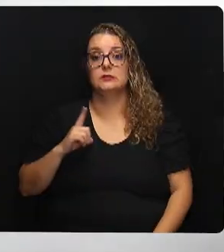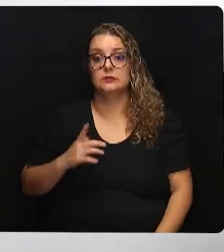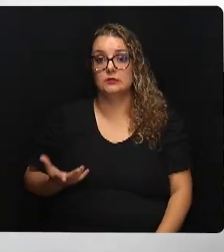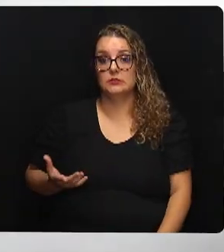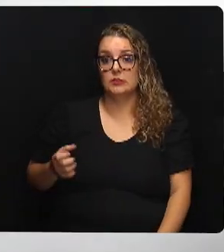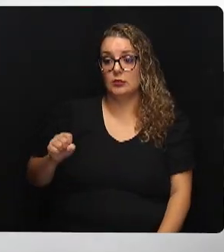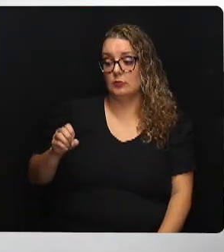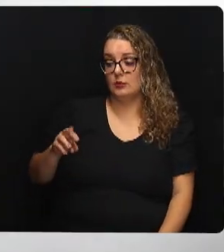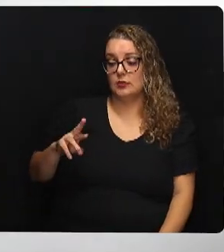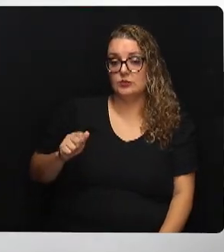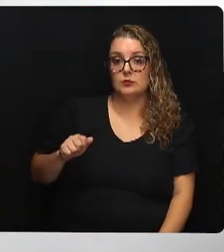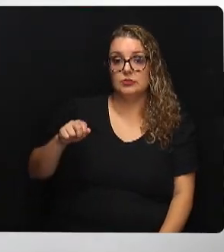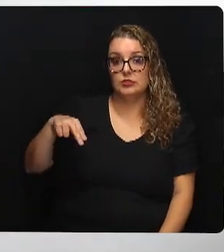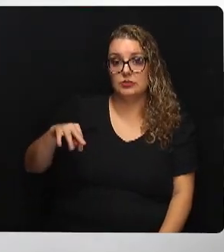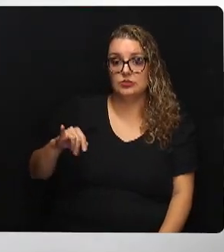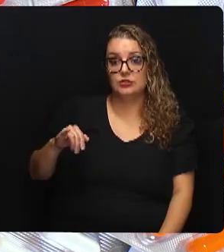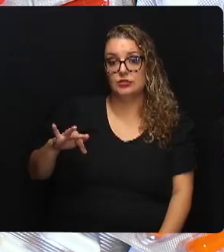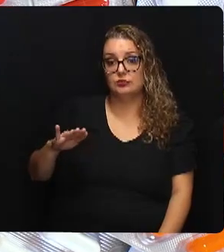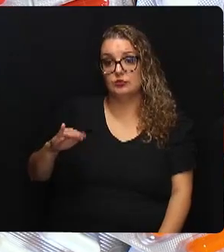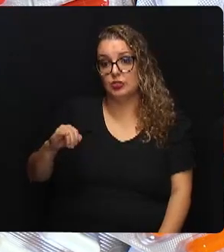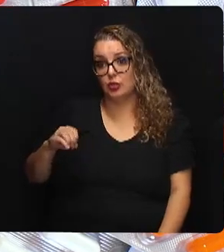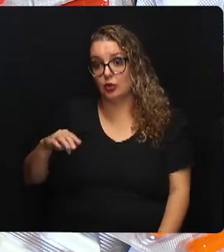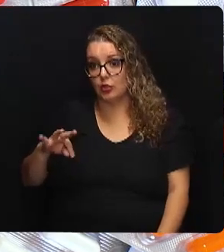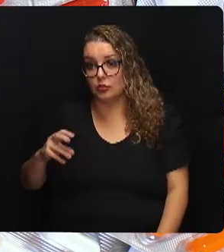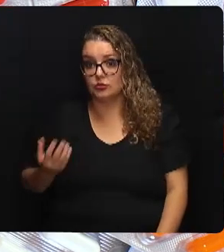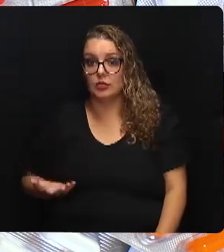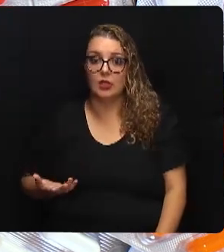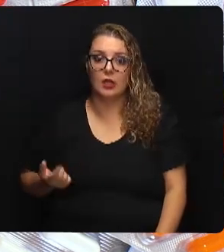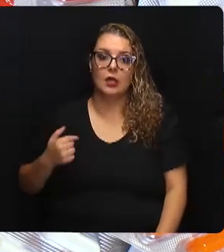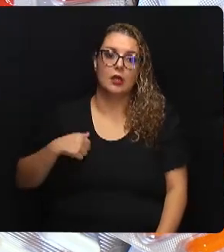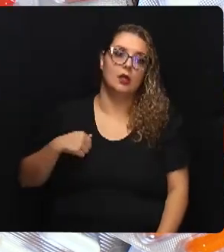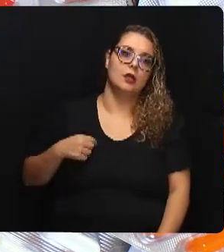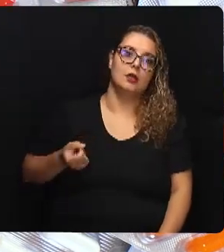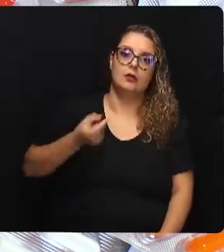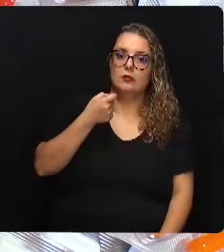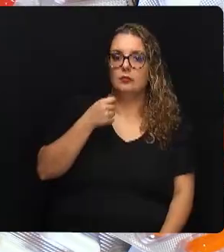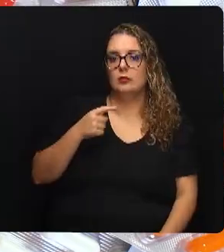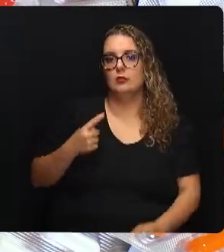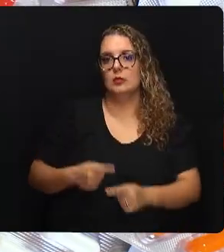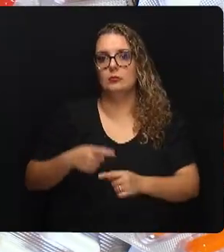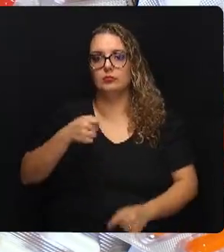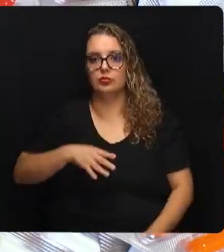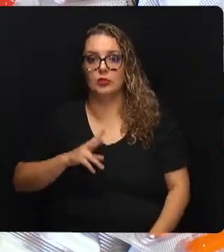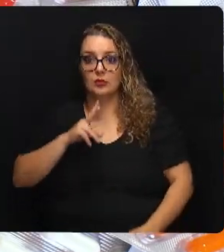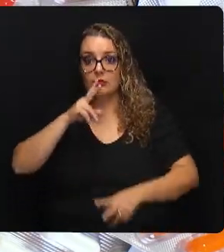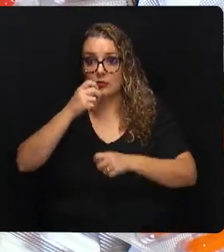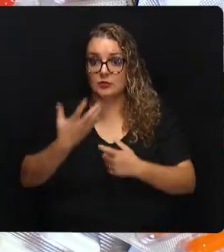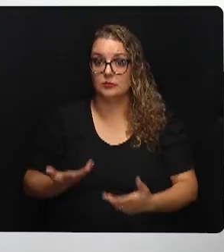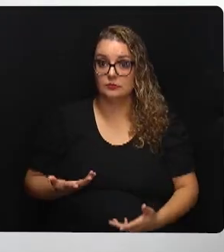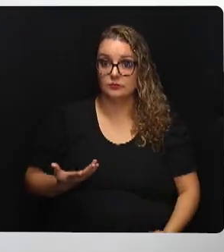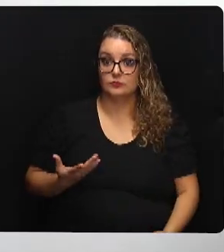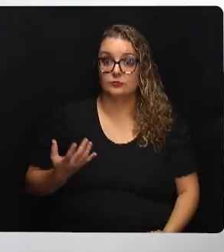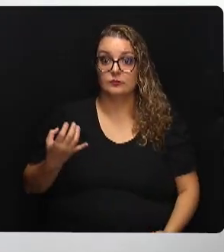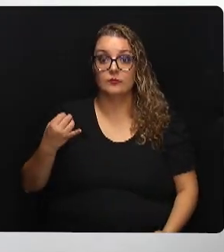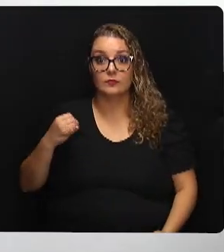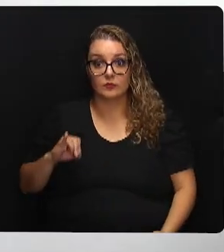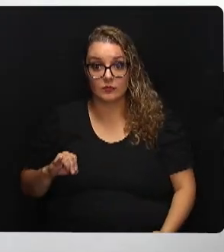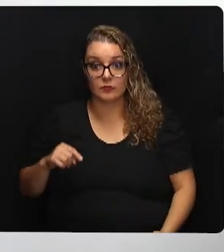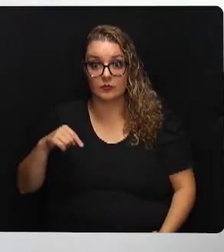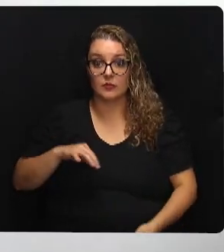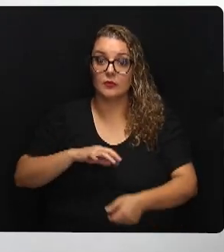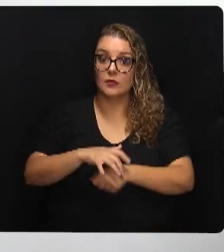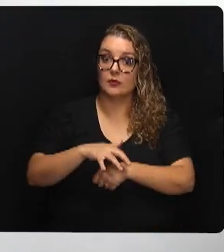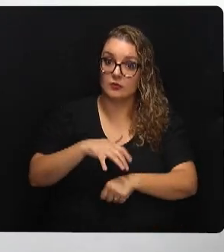às vezes você tem uma sobra de um antibiótico, você eu vou tomar porque minha diarreia está muito forte, mas